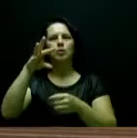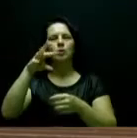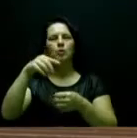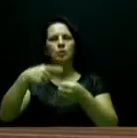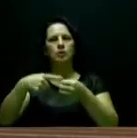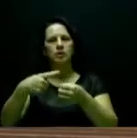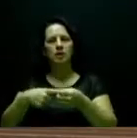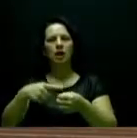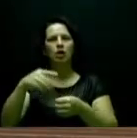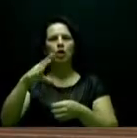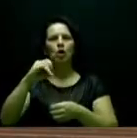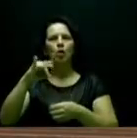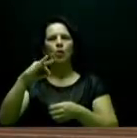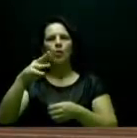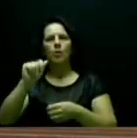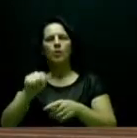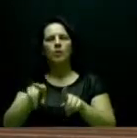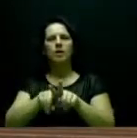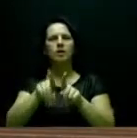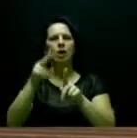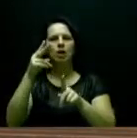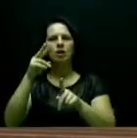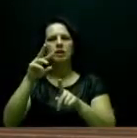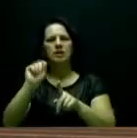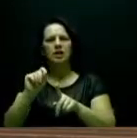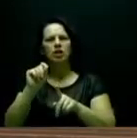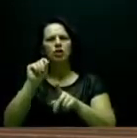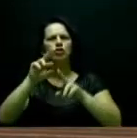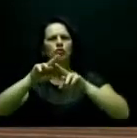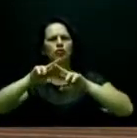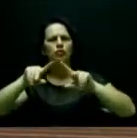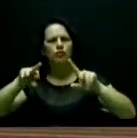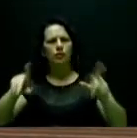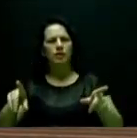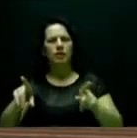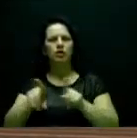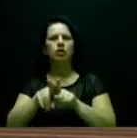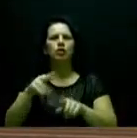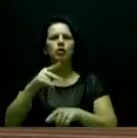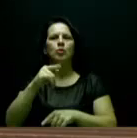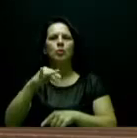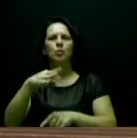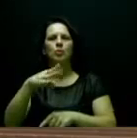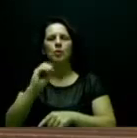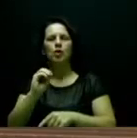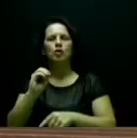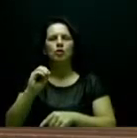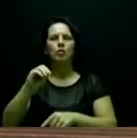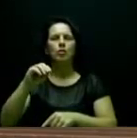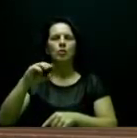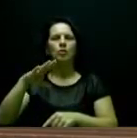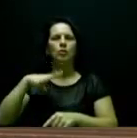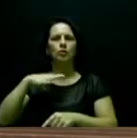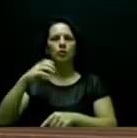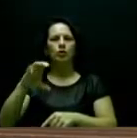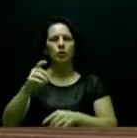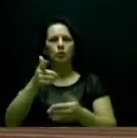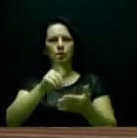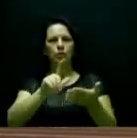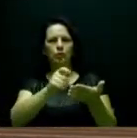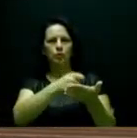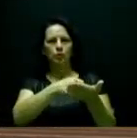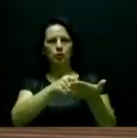convivência normal é ser diferente. Uso de bem móvel de patrimônio público municipal que especifique da outras